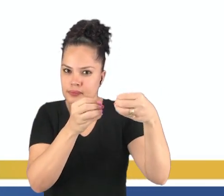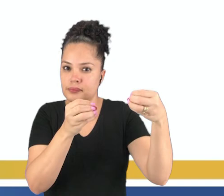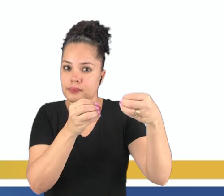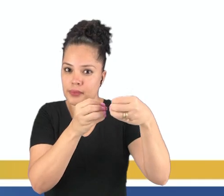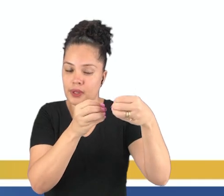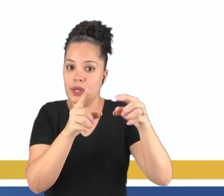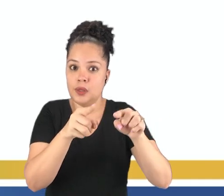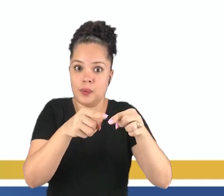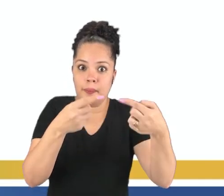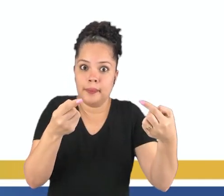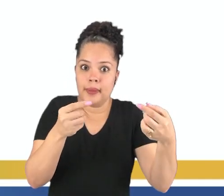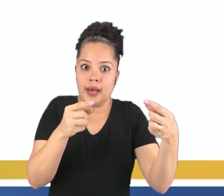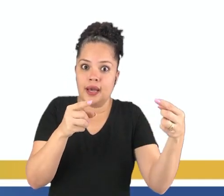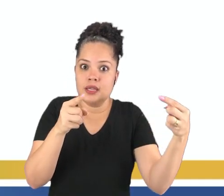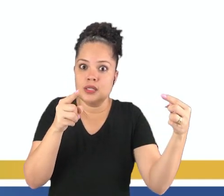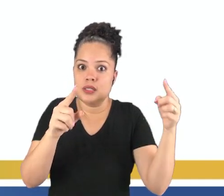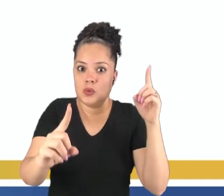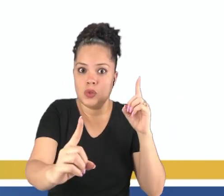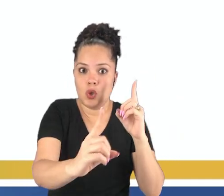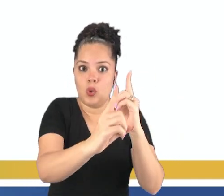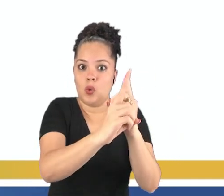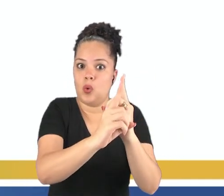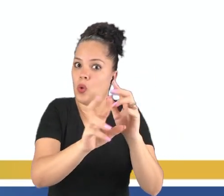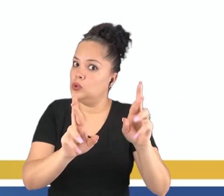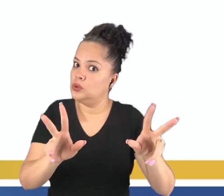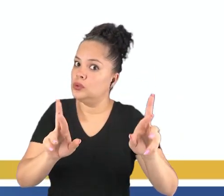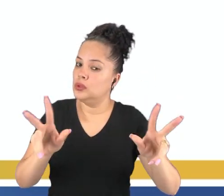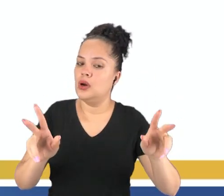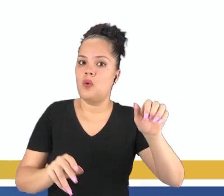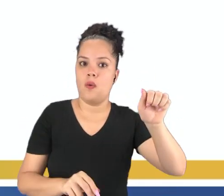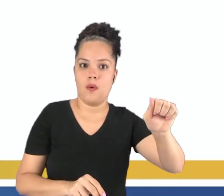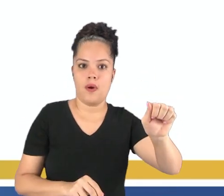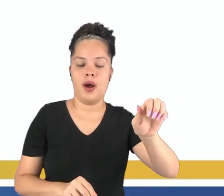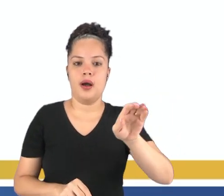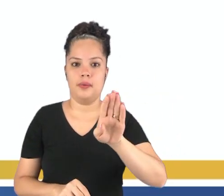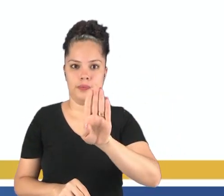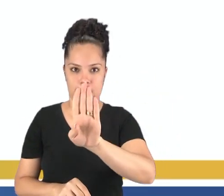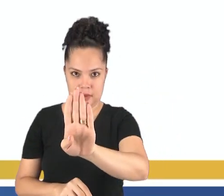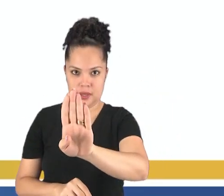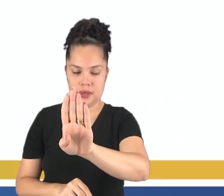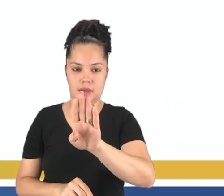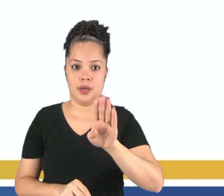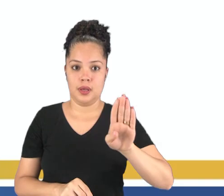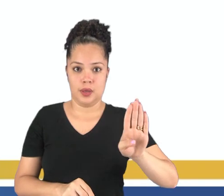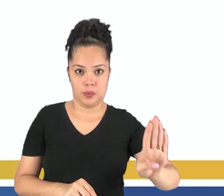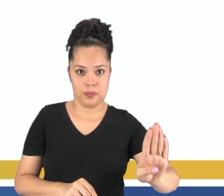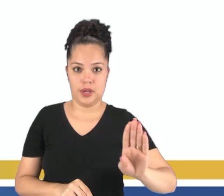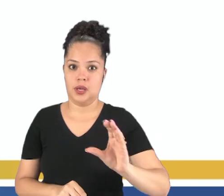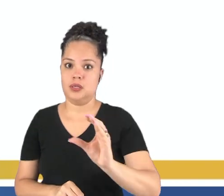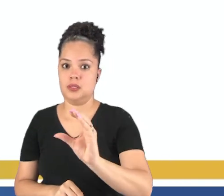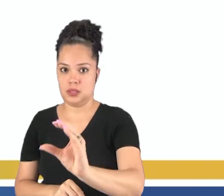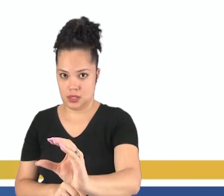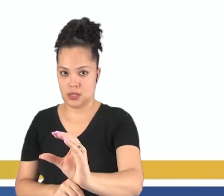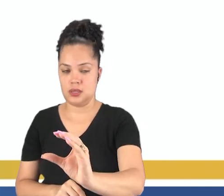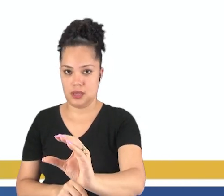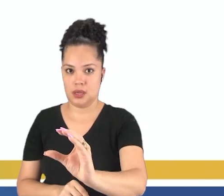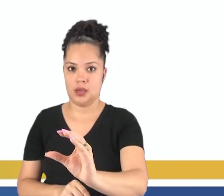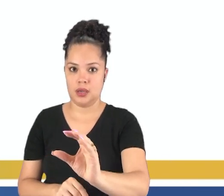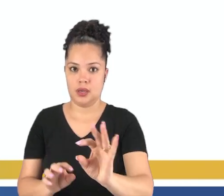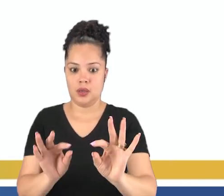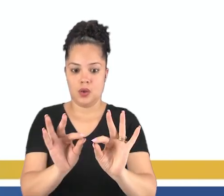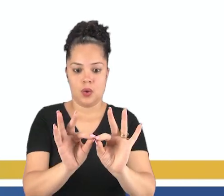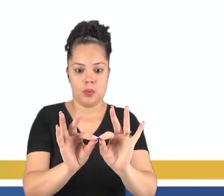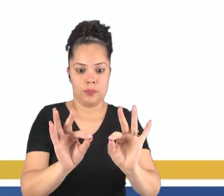se tocar. O que está acontecendo? O segmento AB e o segmento BC, eles compartilham um